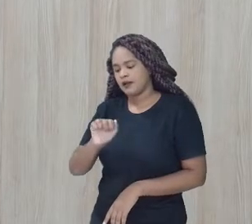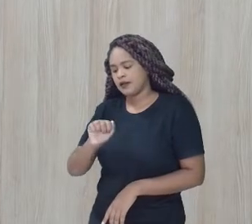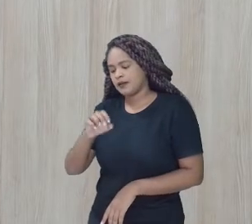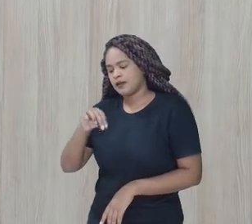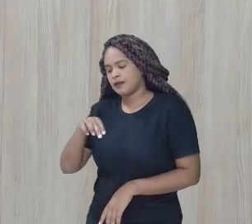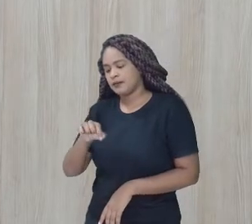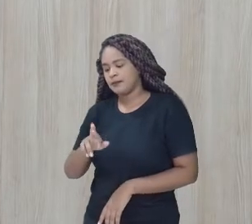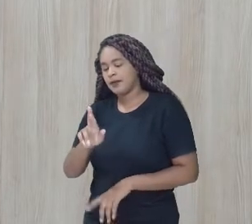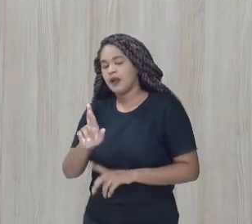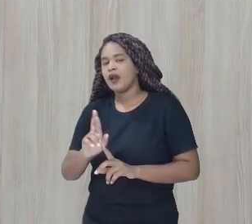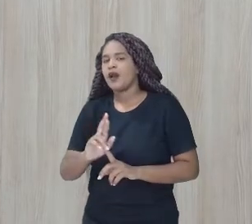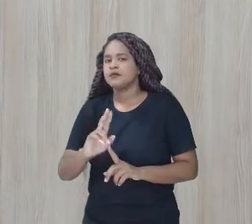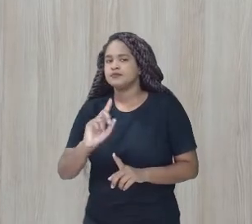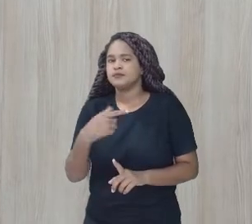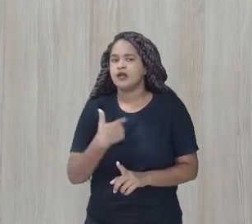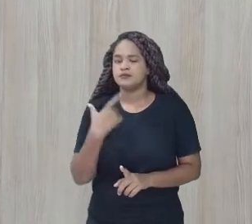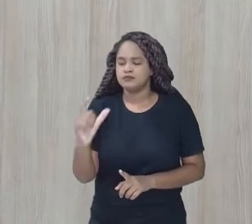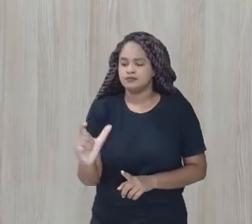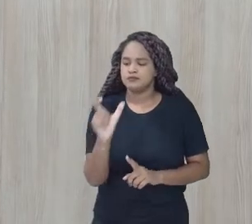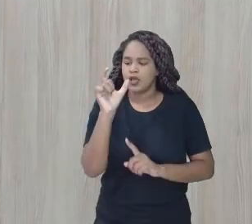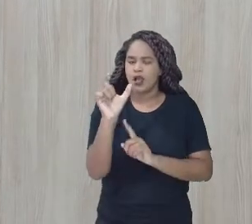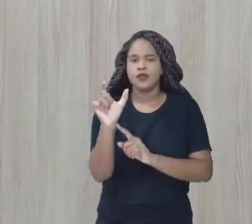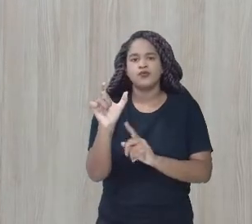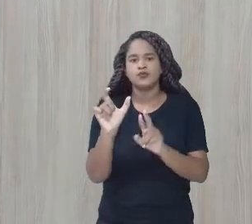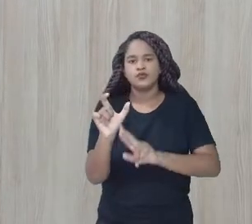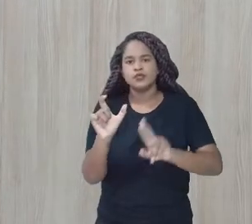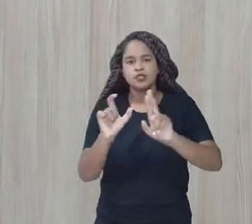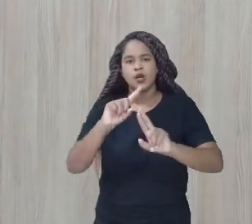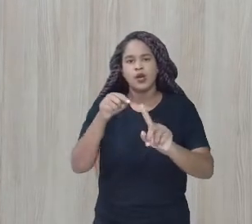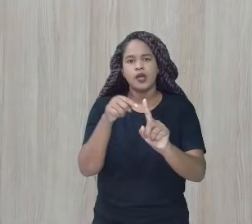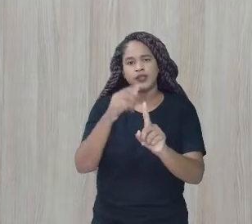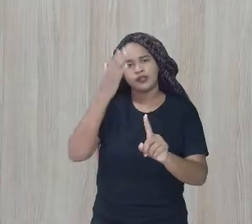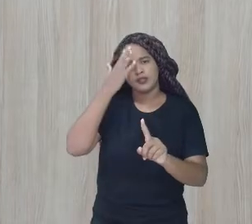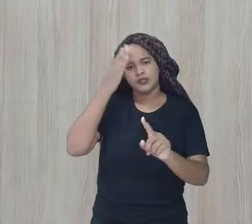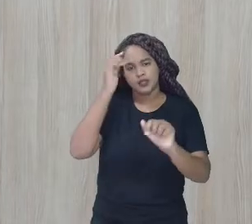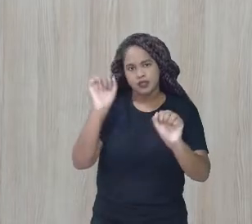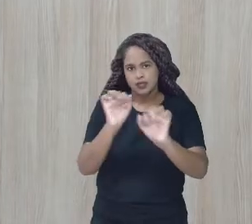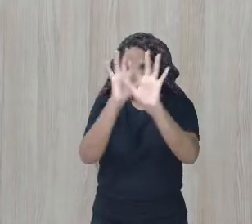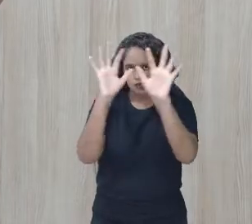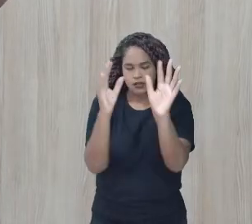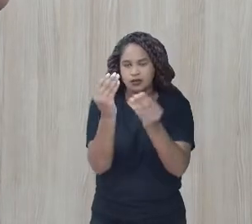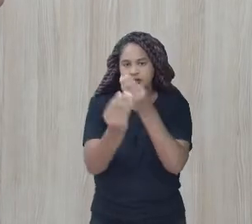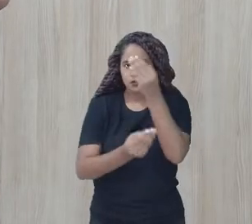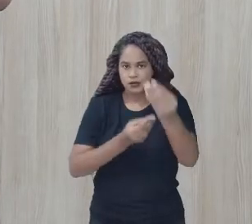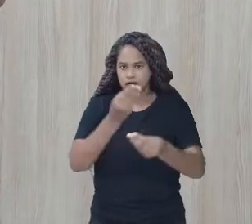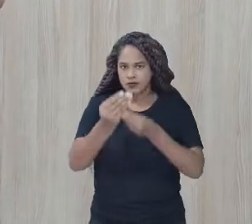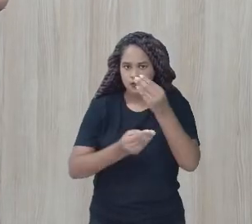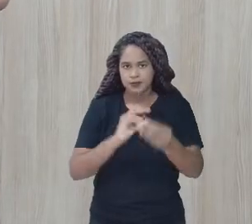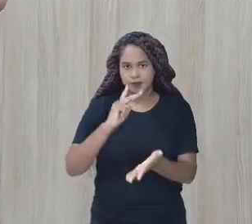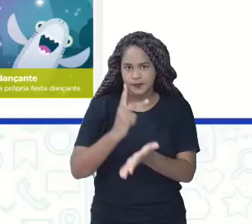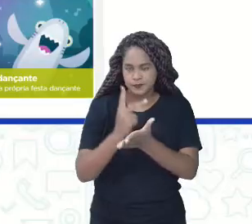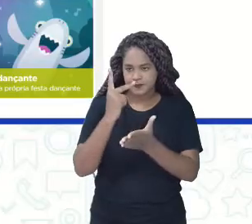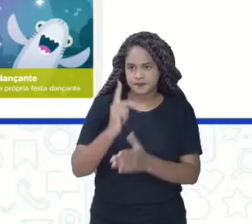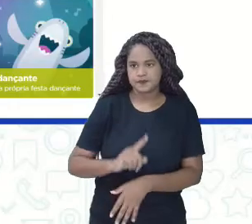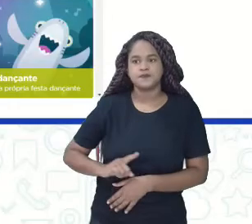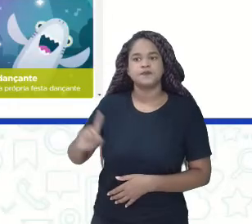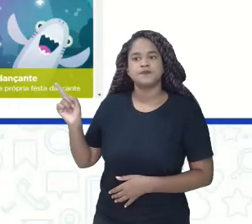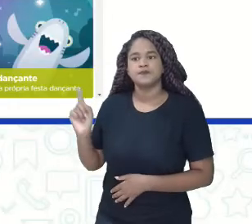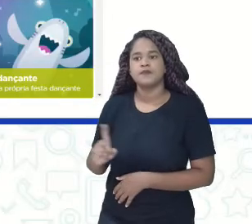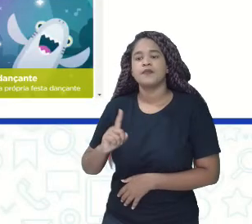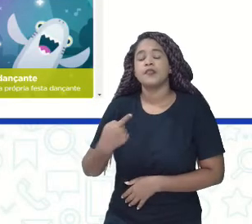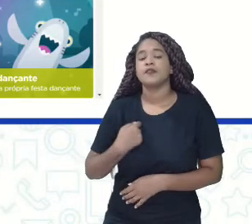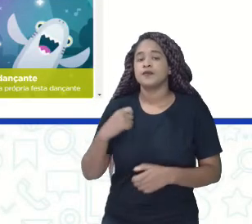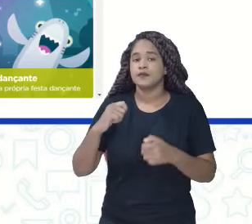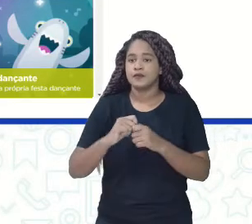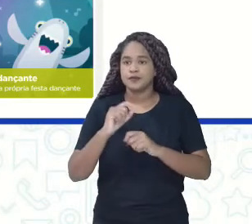brincadeira, com o joguinho, você entender como é que funciona. Então, ó, para acessar o pedacinho que eu estou pensando aqui para mostrar para vocês, o que é que a gente vai